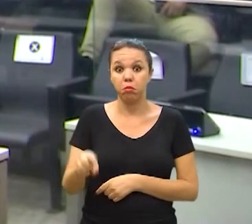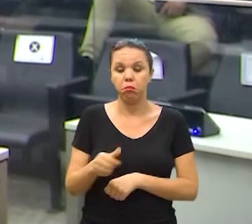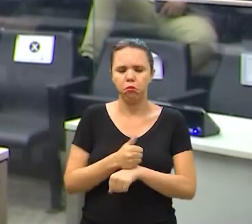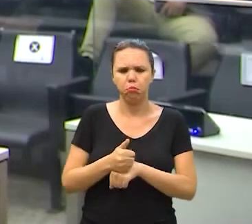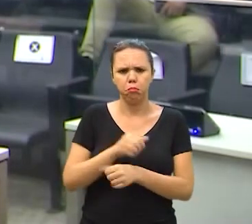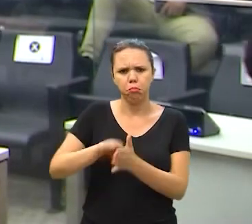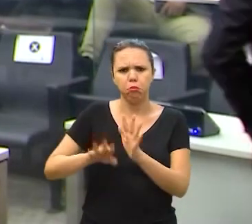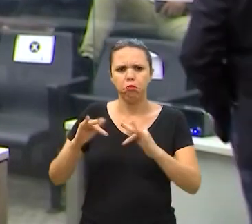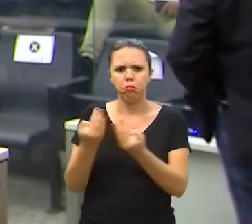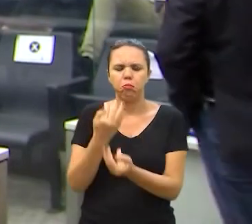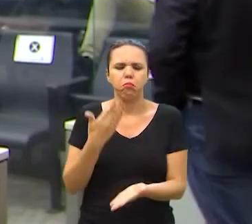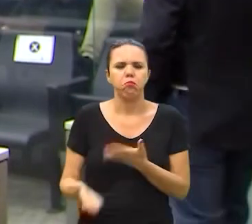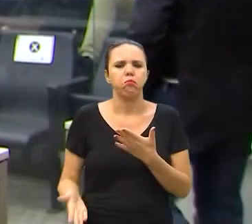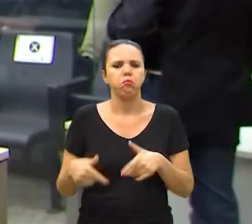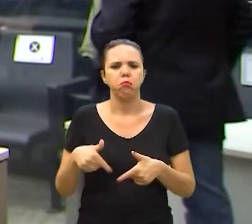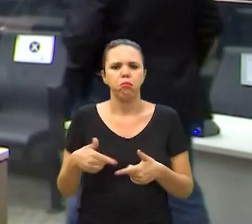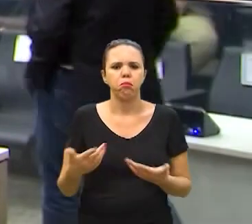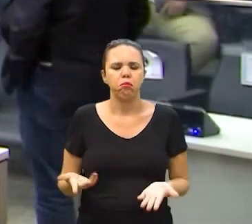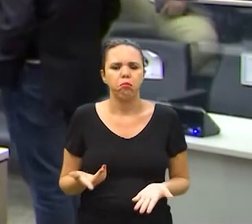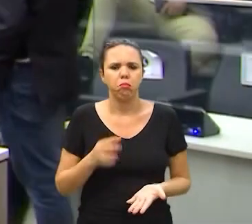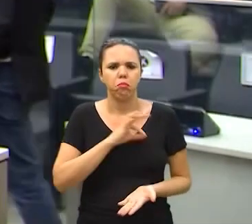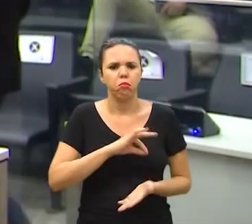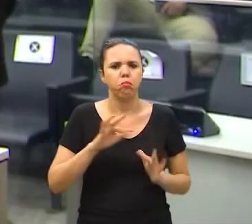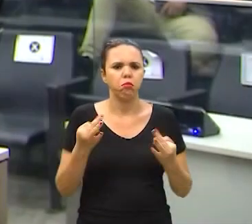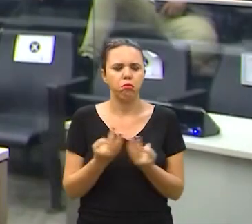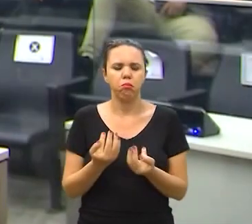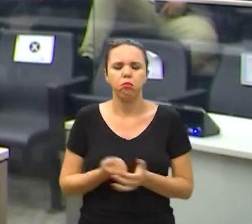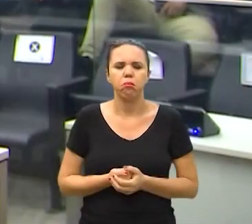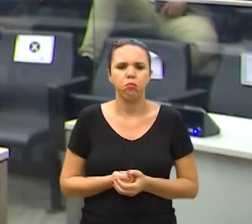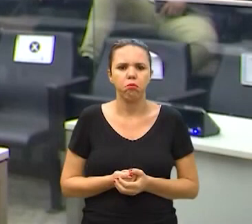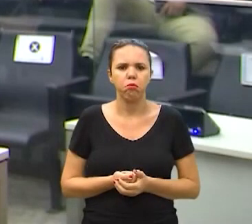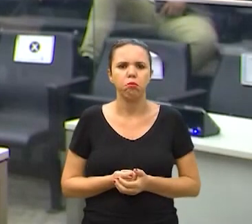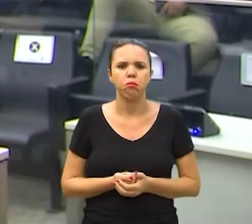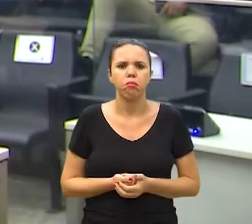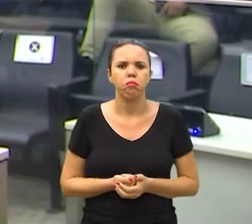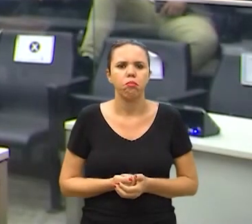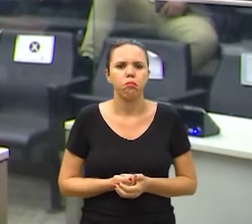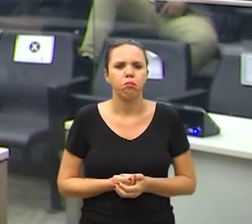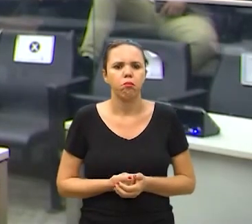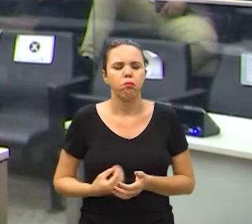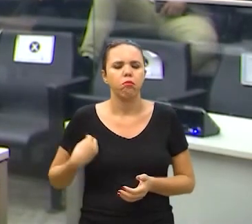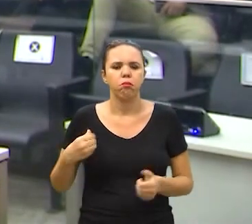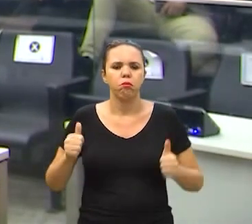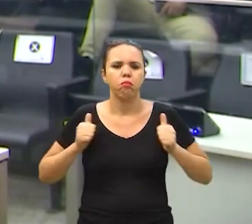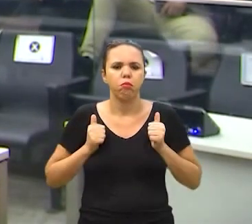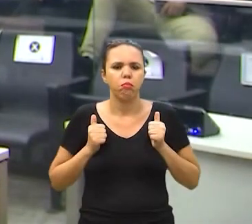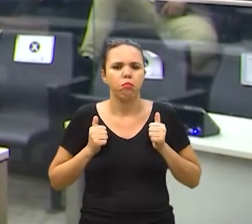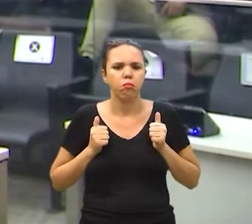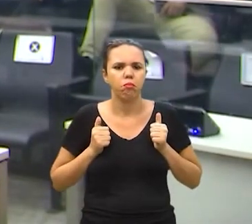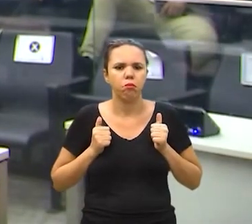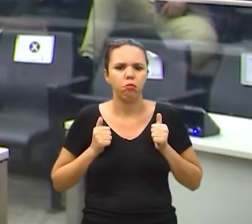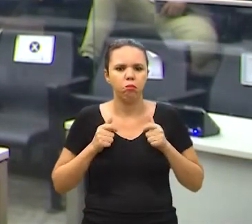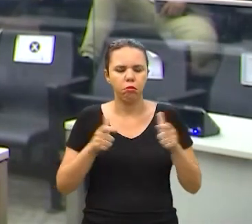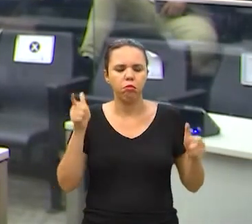mil frentistas. Então seria 100 mil famílias com o pai da família, o pai de família estaria